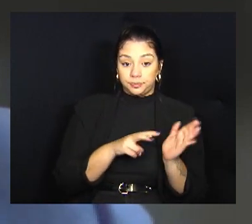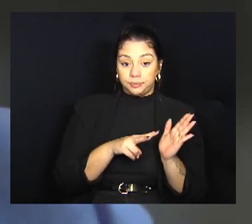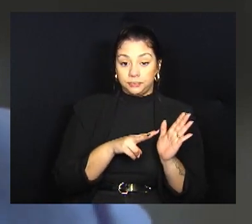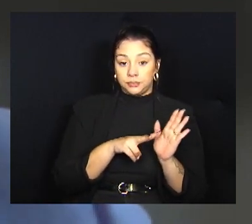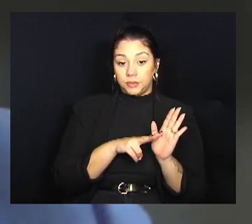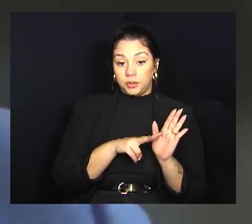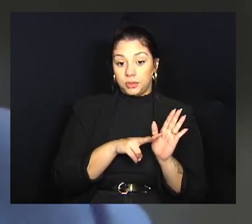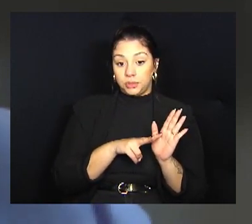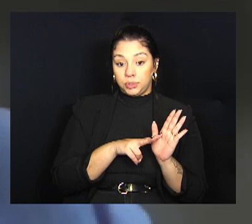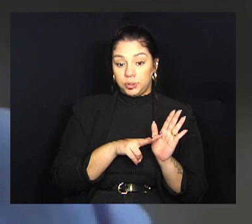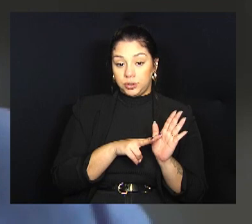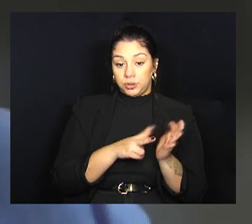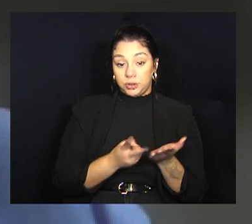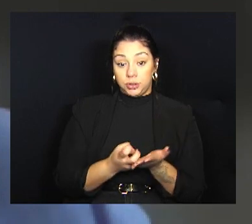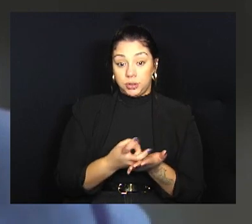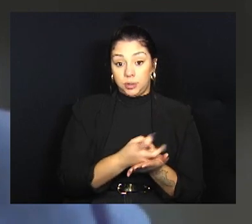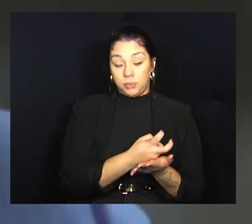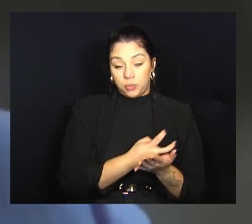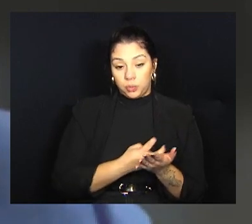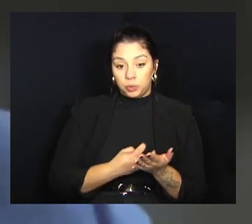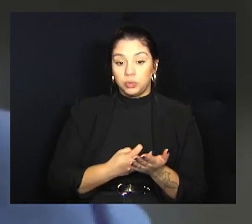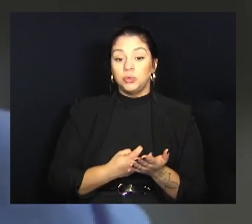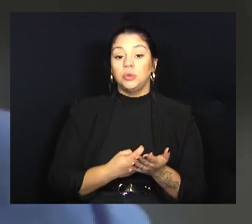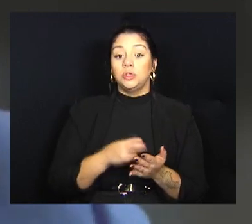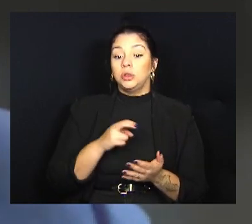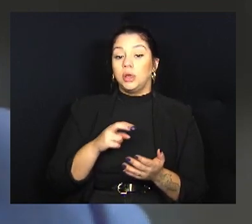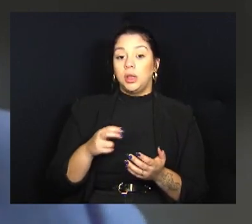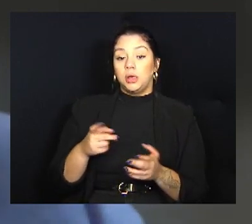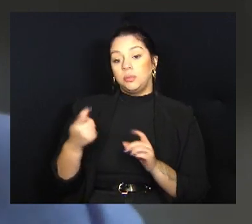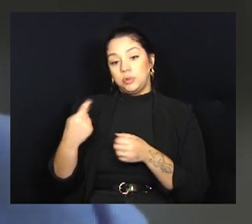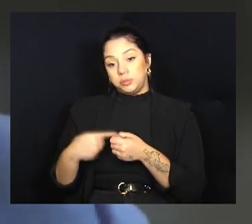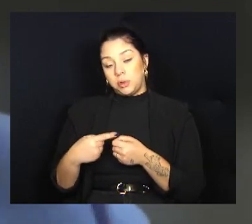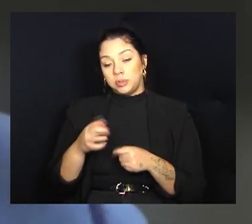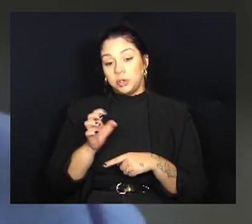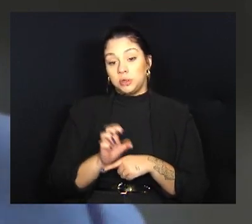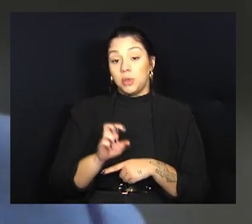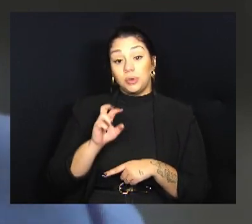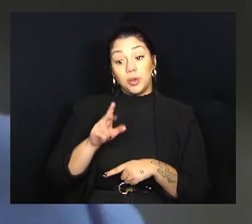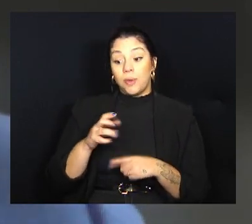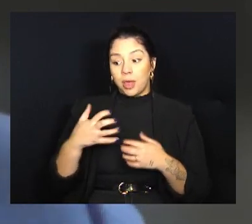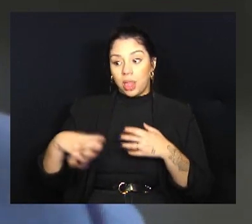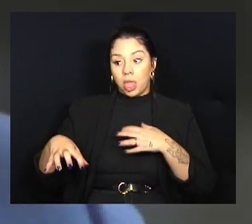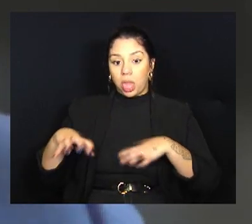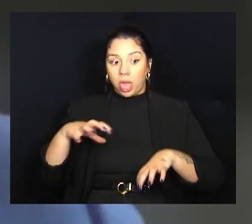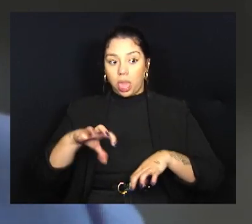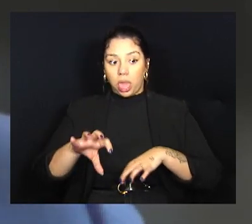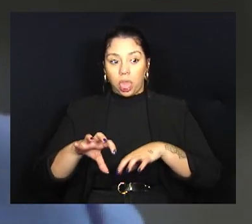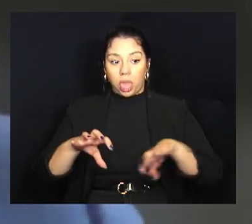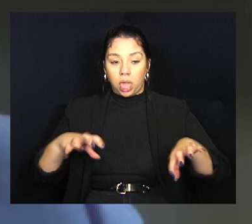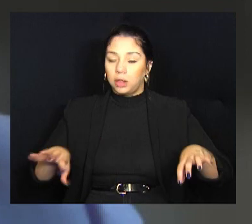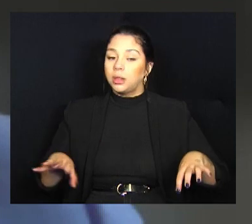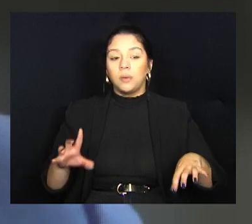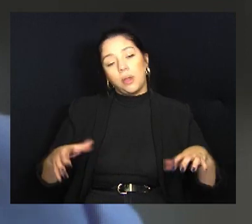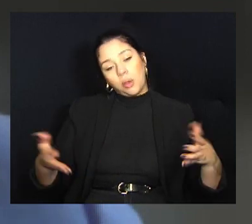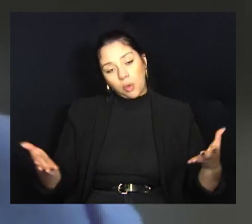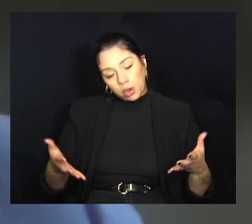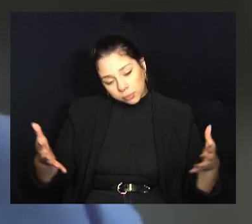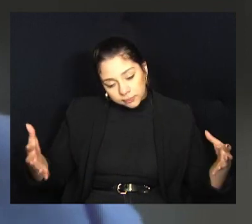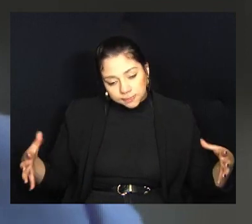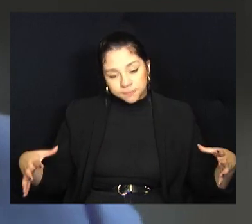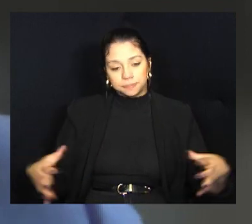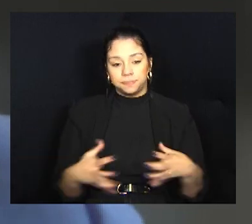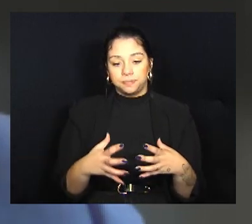estadual, mas de uma nova forma. Não é mais fragmentado da forma que era. Agora, é uma alteração geral dos impostos